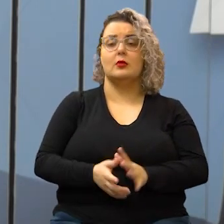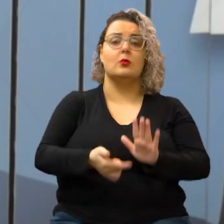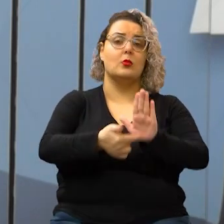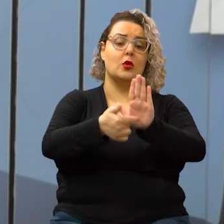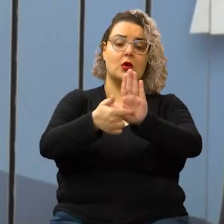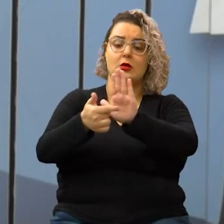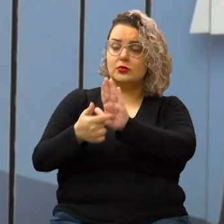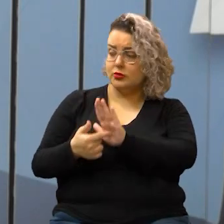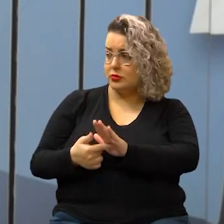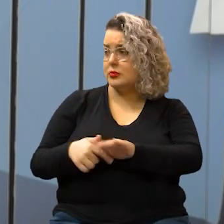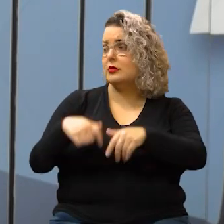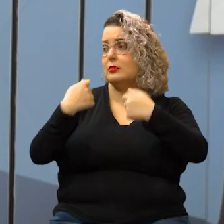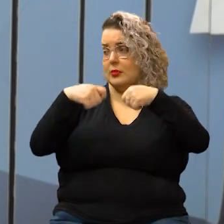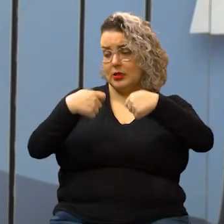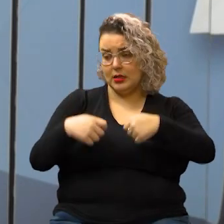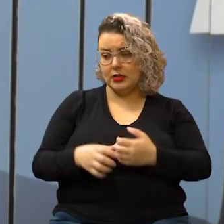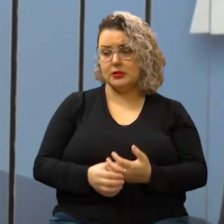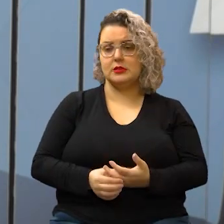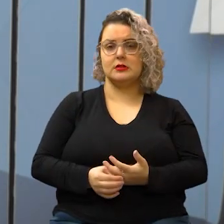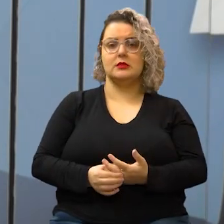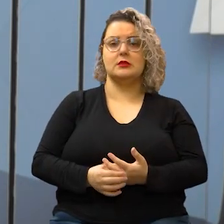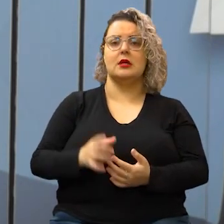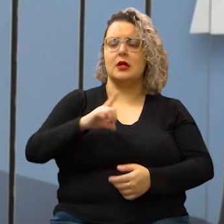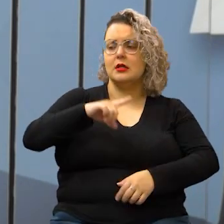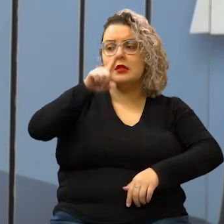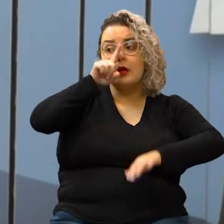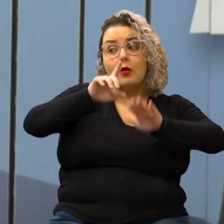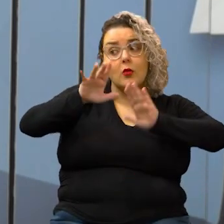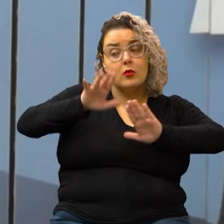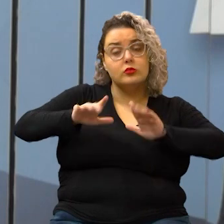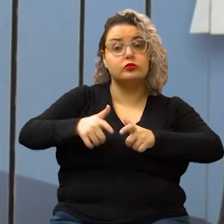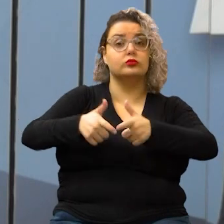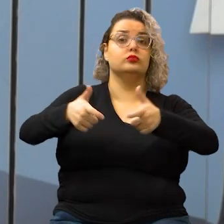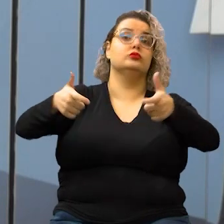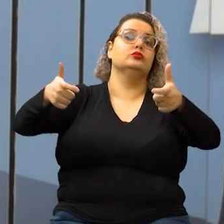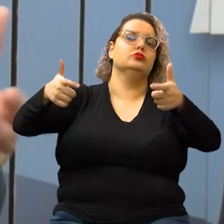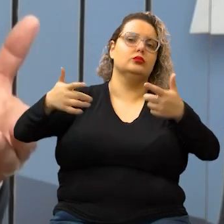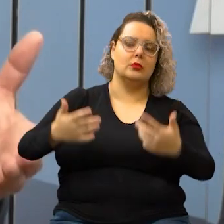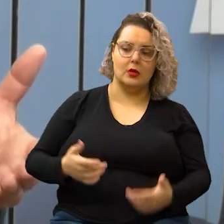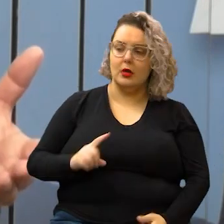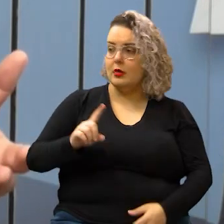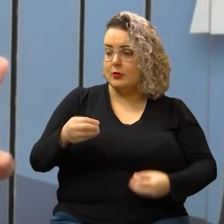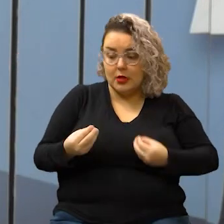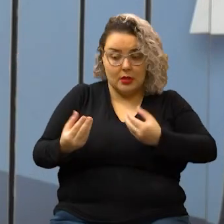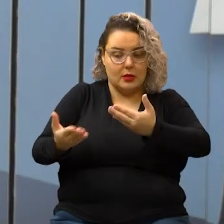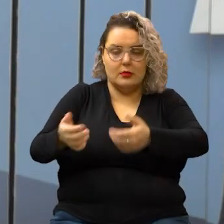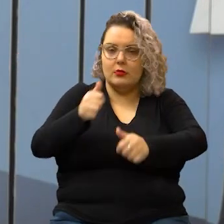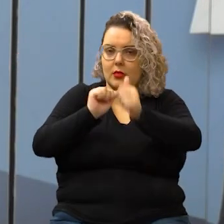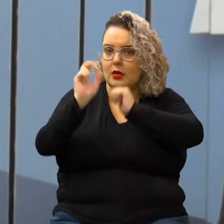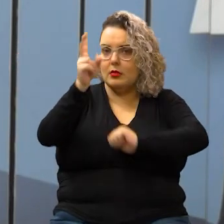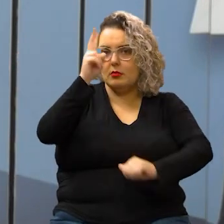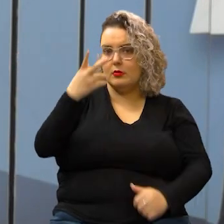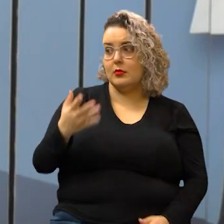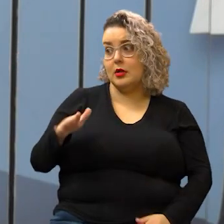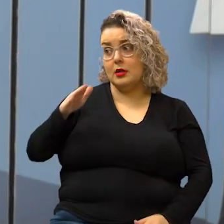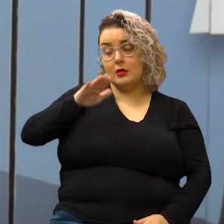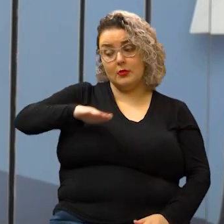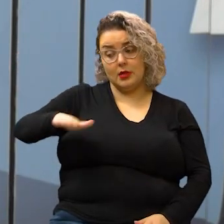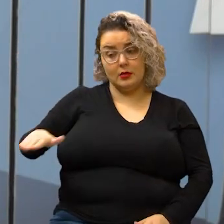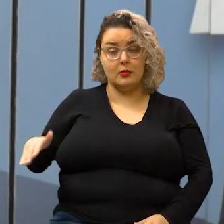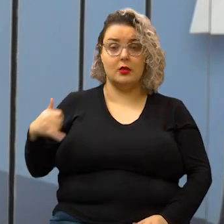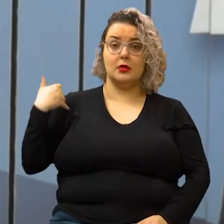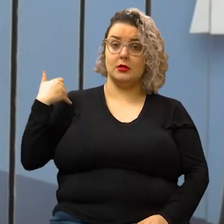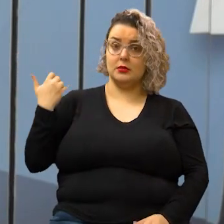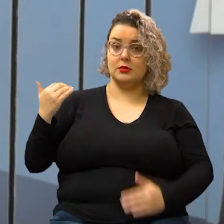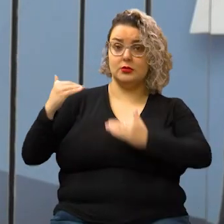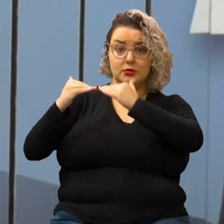demonstrando que há necessidade de ter um cuidado extremo para não fornecer essas bebidas para menores de idade,